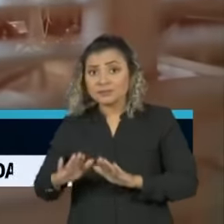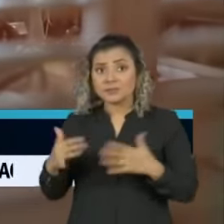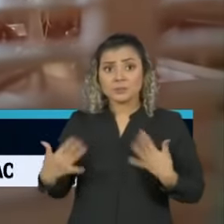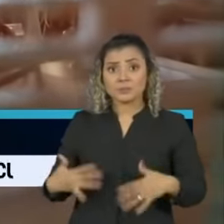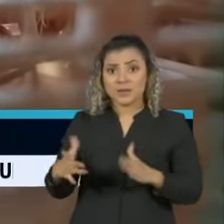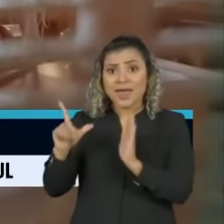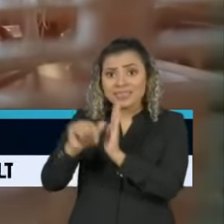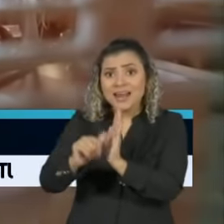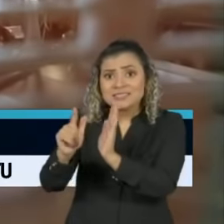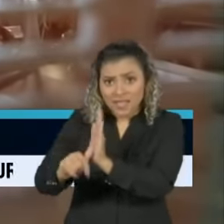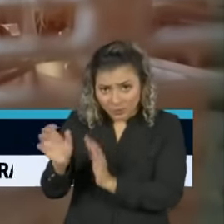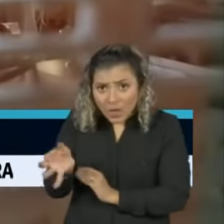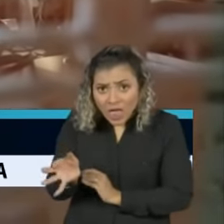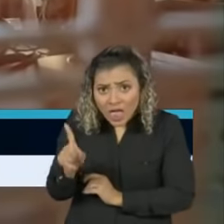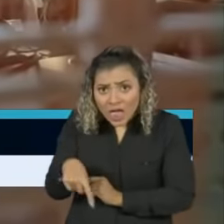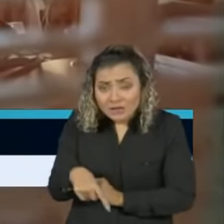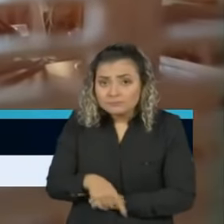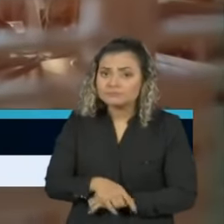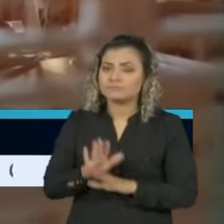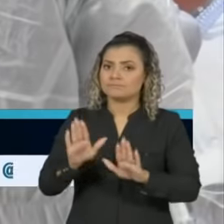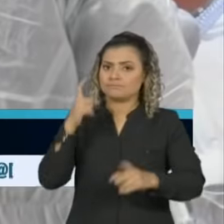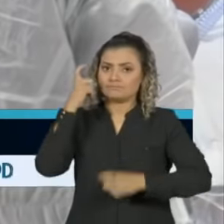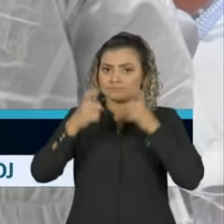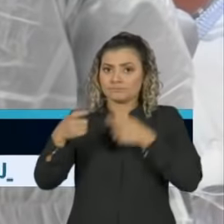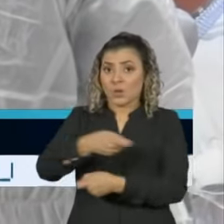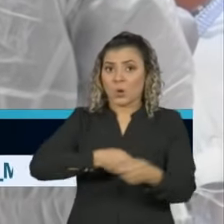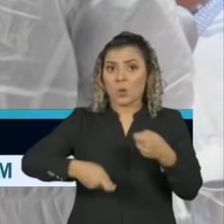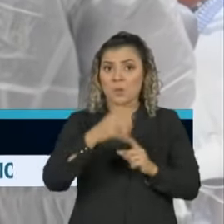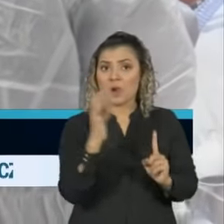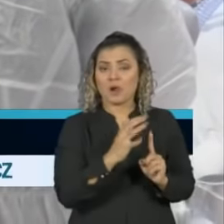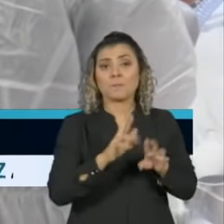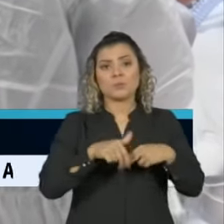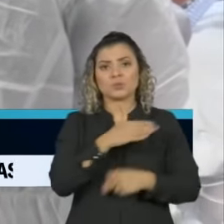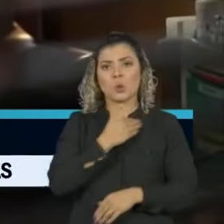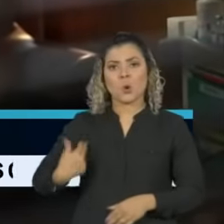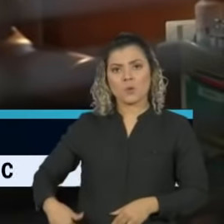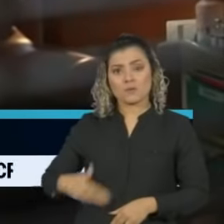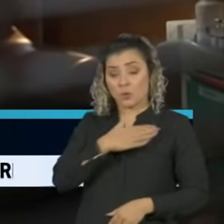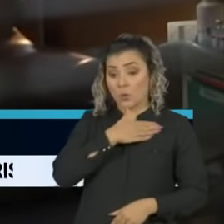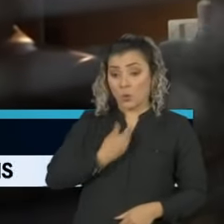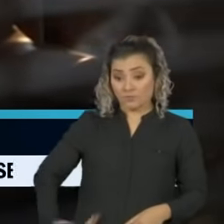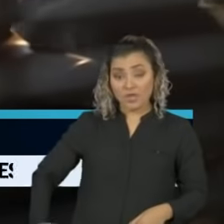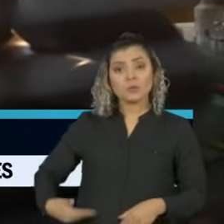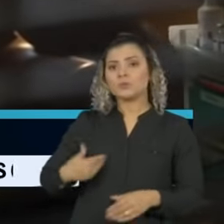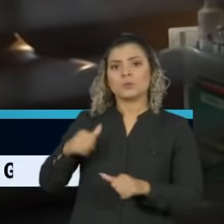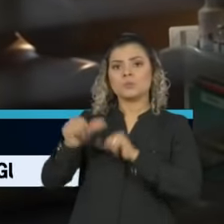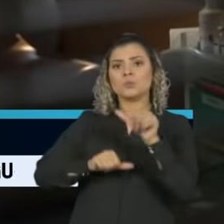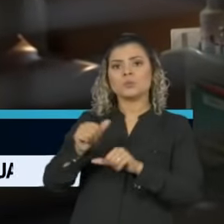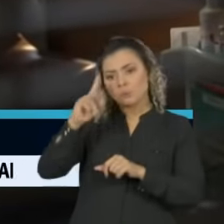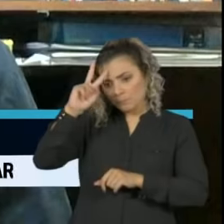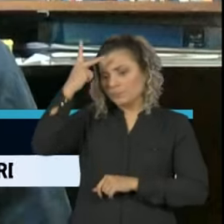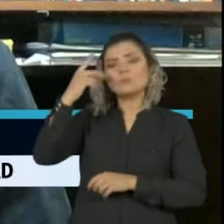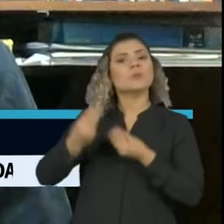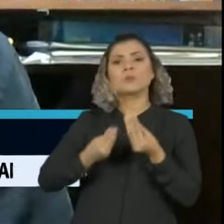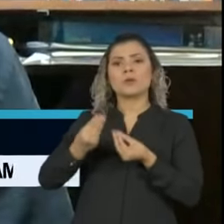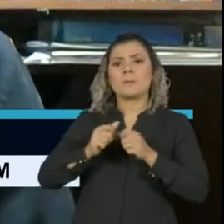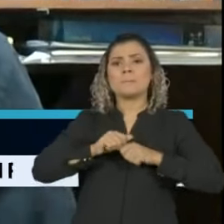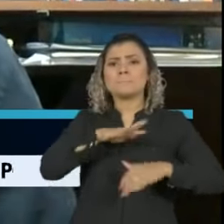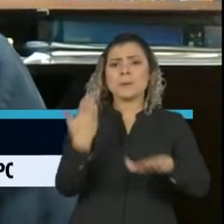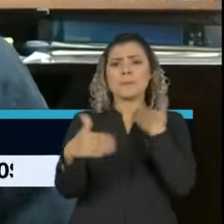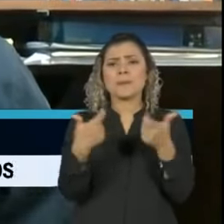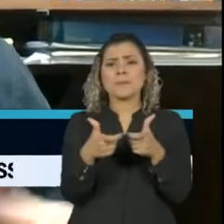adotado tarde demais. Preocupado em proteger a economia, o governo só mudou a estratégia quando as mortes dispararam. Que você